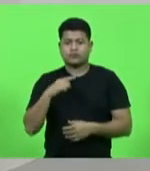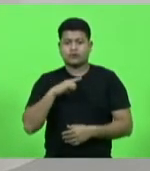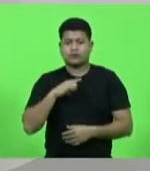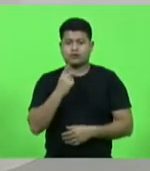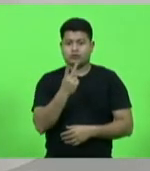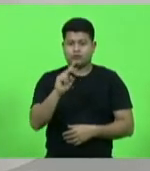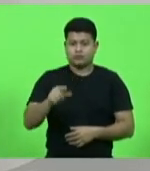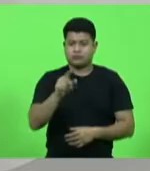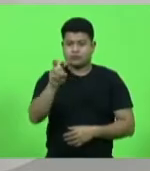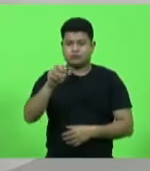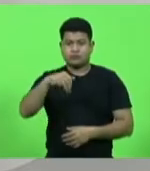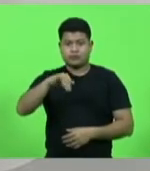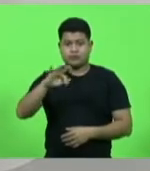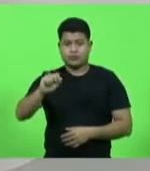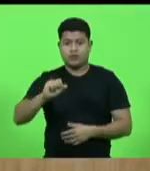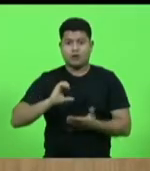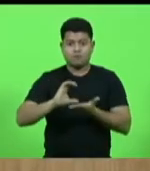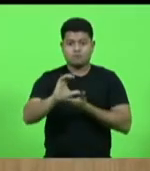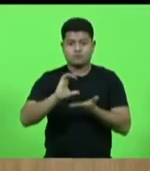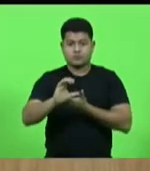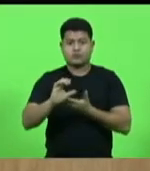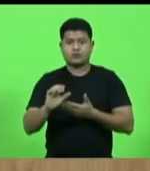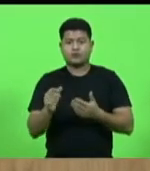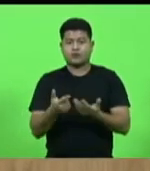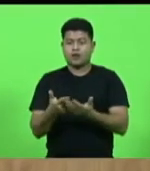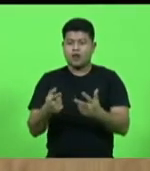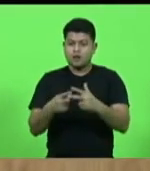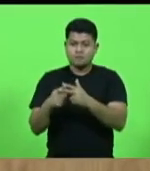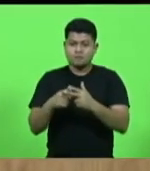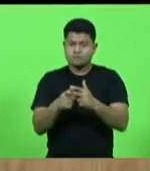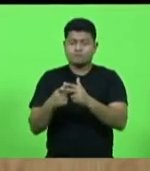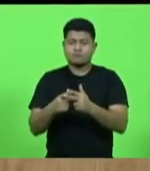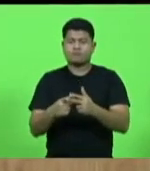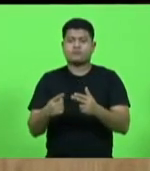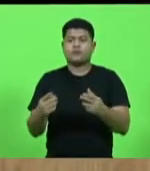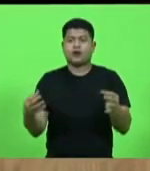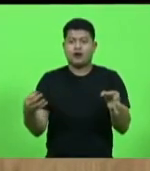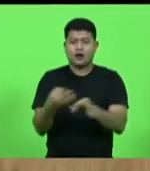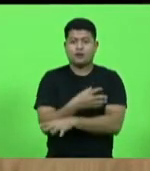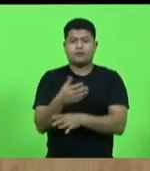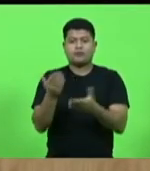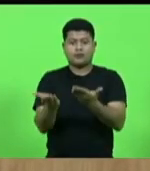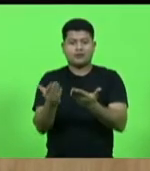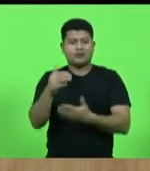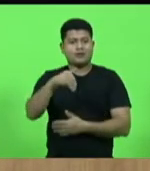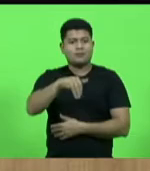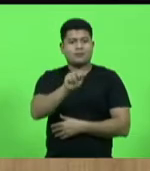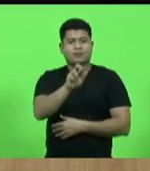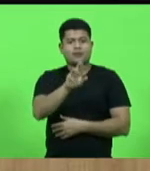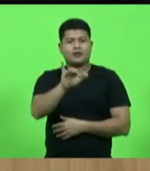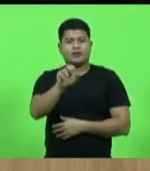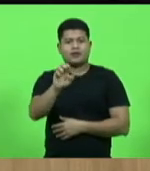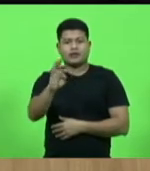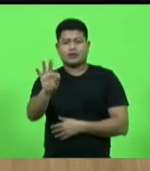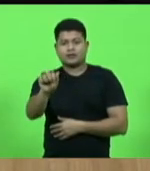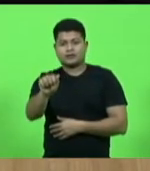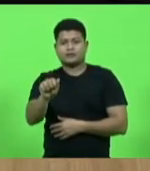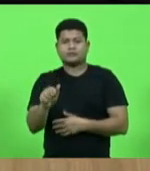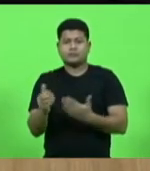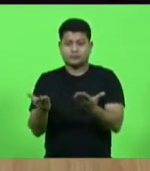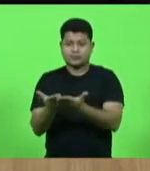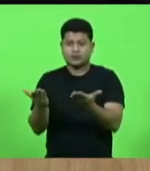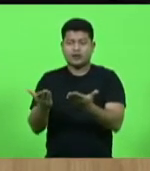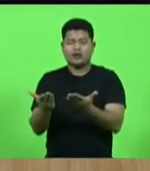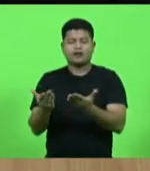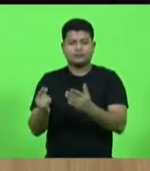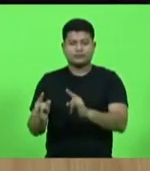toda a necessidade de conclusão da reforma do nosso Marieta, deputado Alba. Vossa Excelência, que também sempre contribui com emendas ali para o hospital.